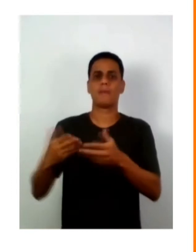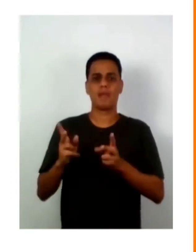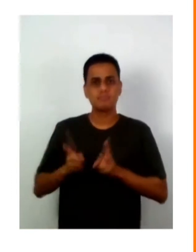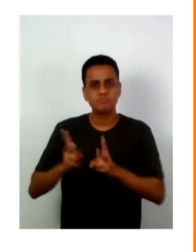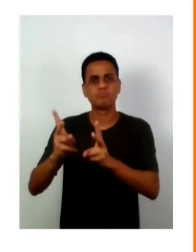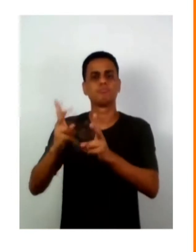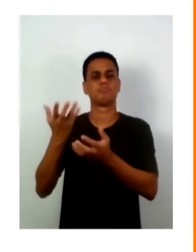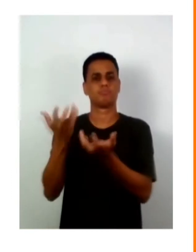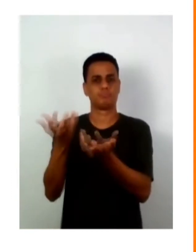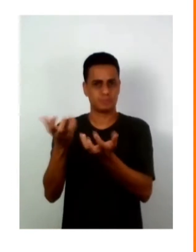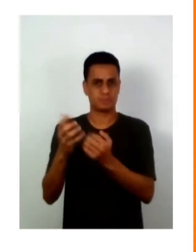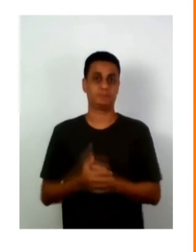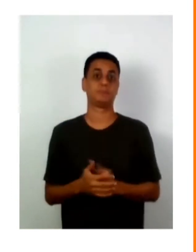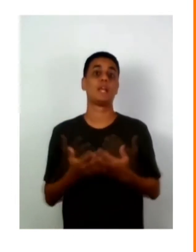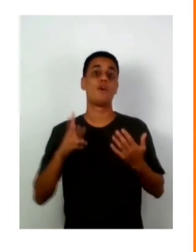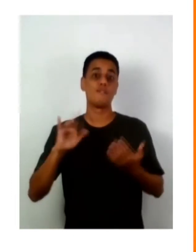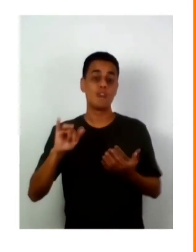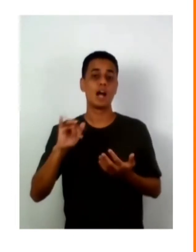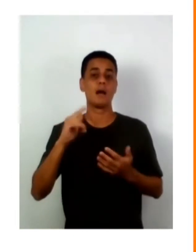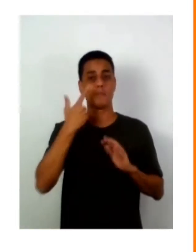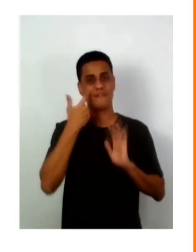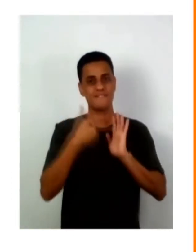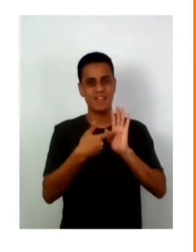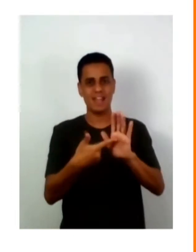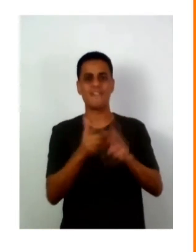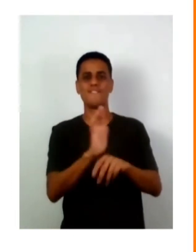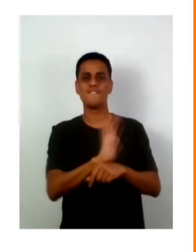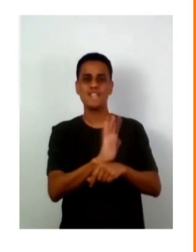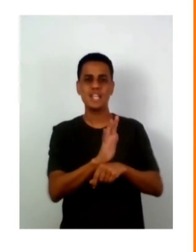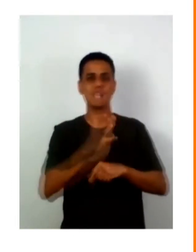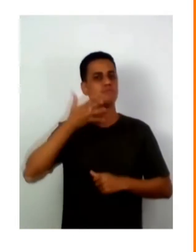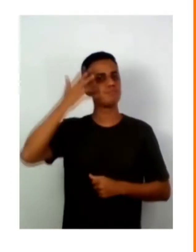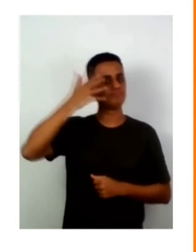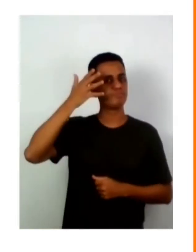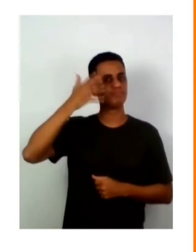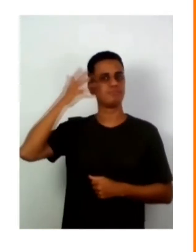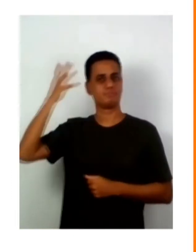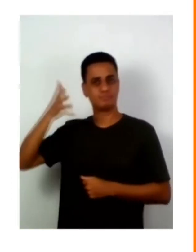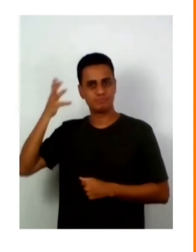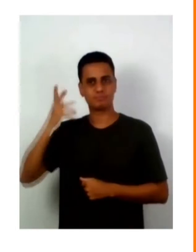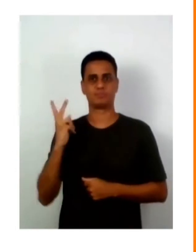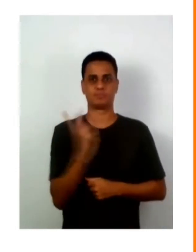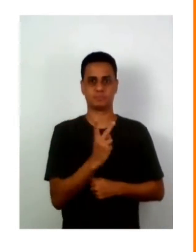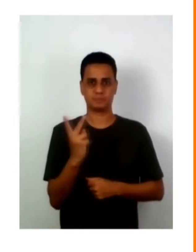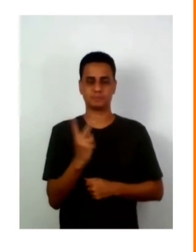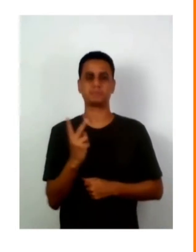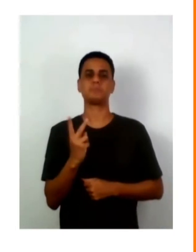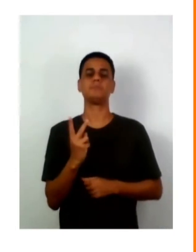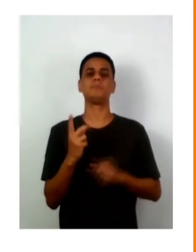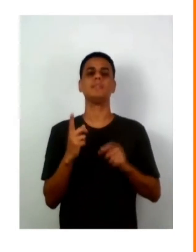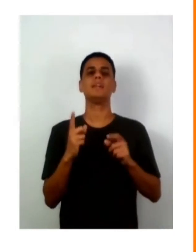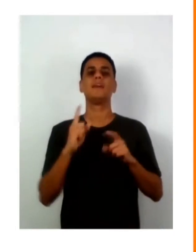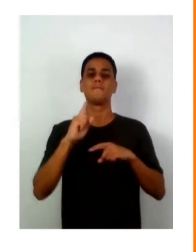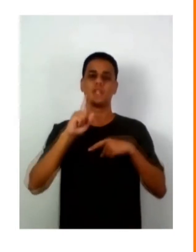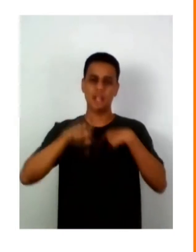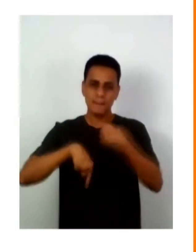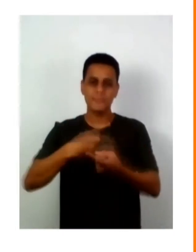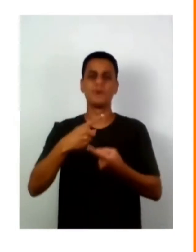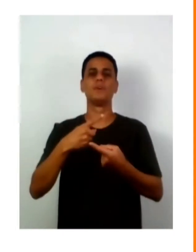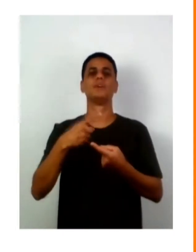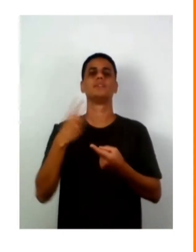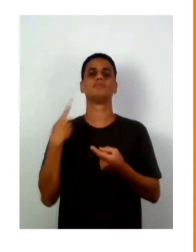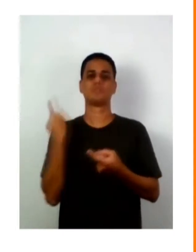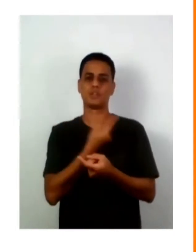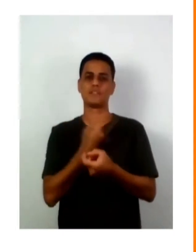desenvolvimento. Portanto, nós vamos ouvir as suas intervenções gravadas em vídeo e, como nas